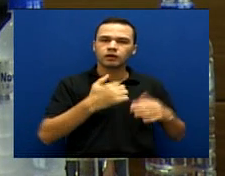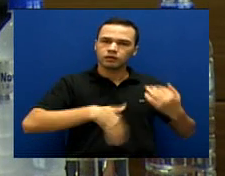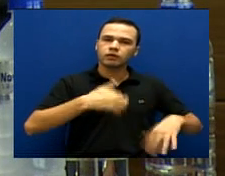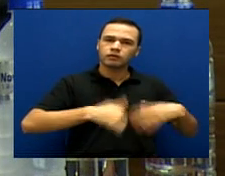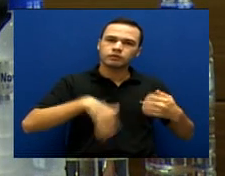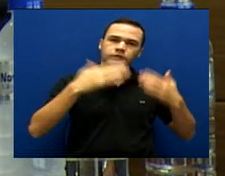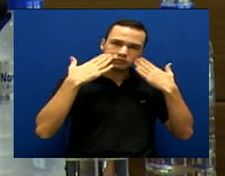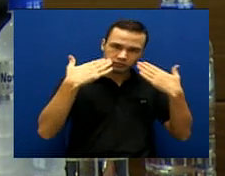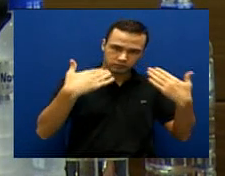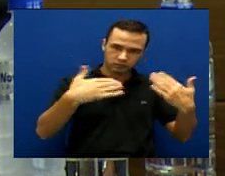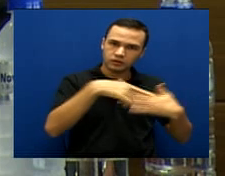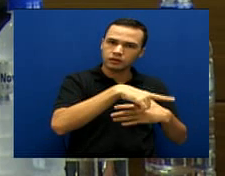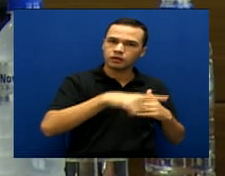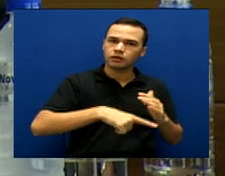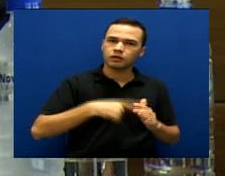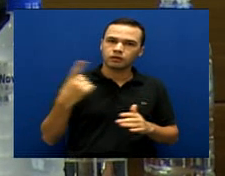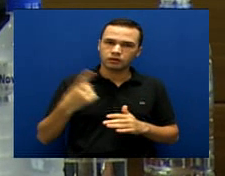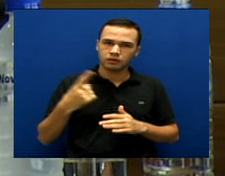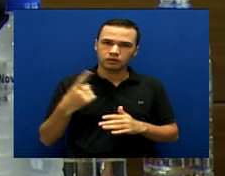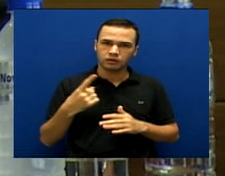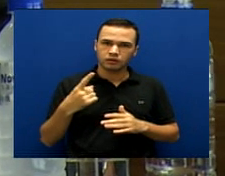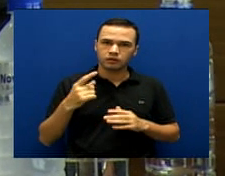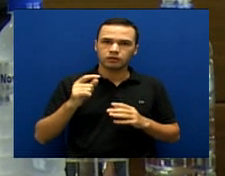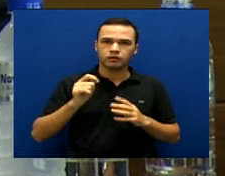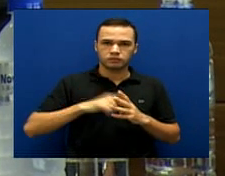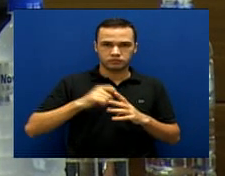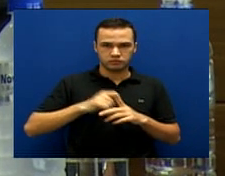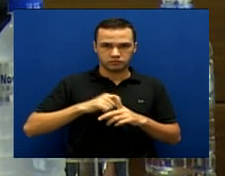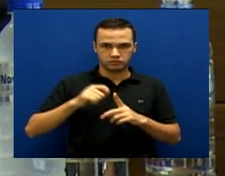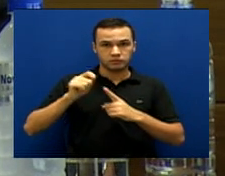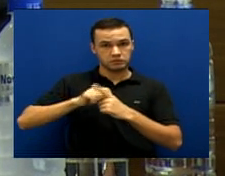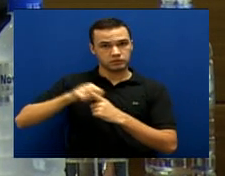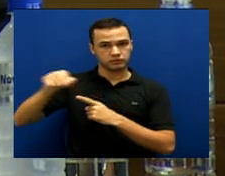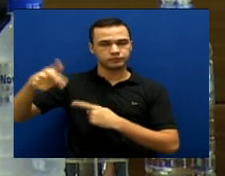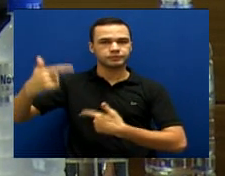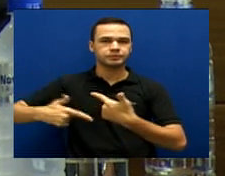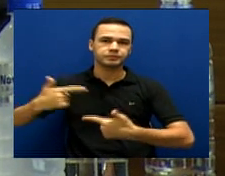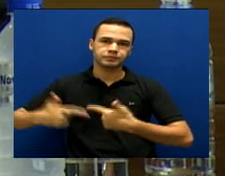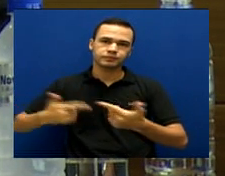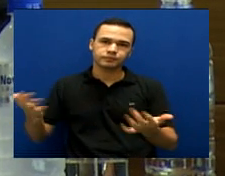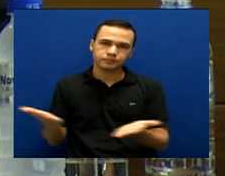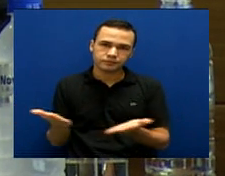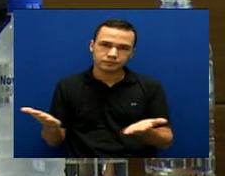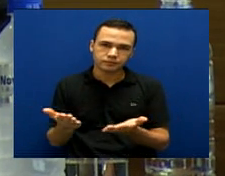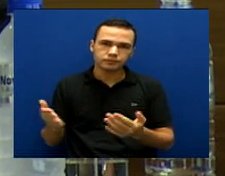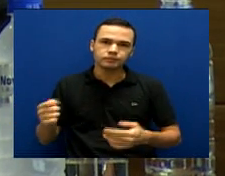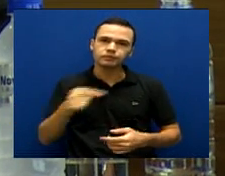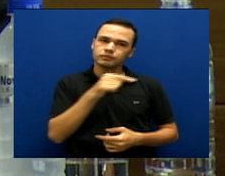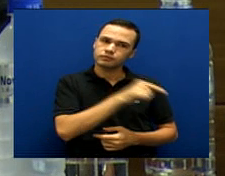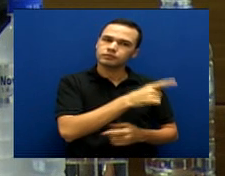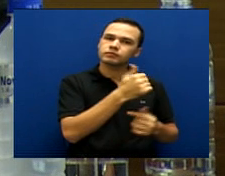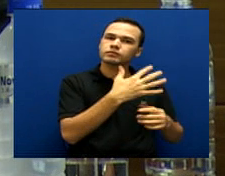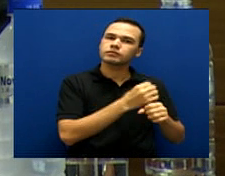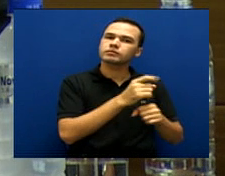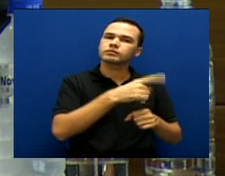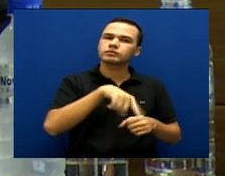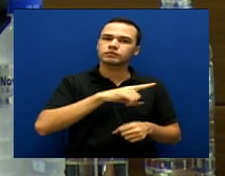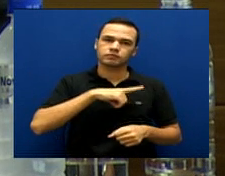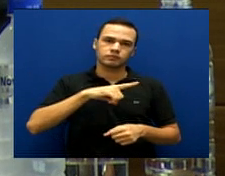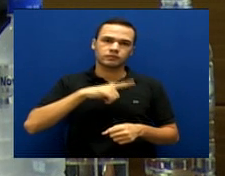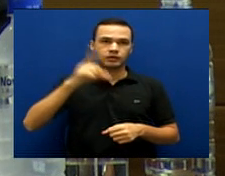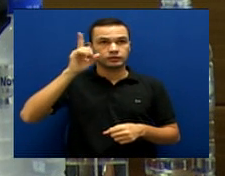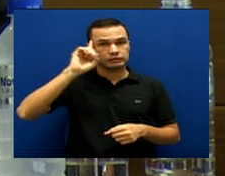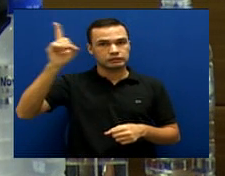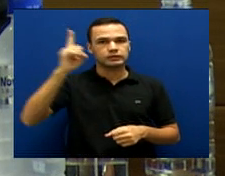do do primeiro do primeiro mês do exercício é da atual administração esses valores vão apresentar nós temos até o dia